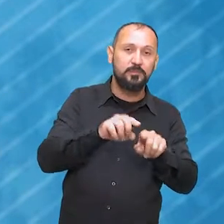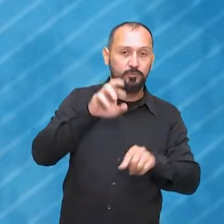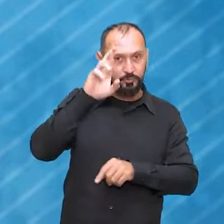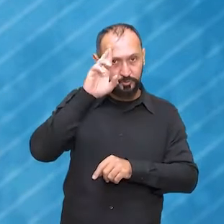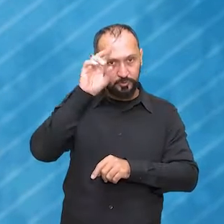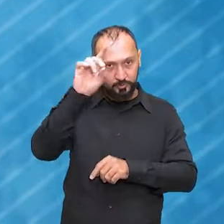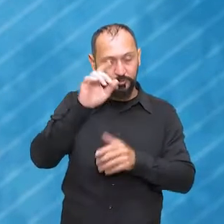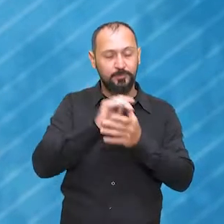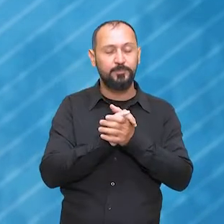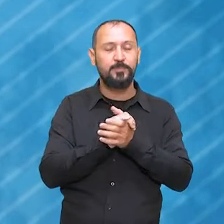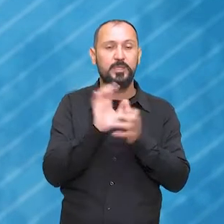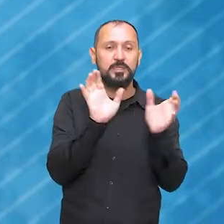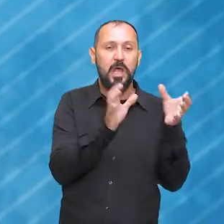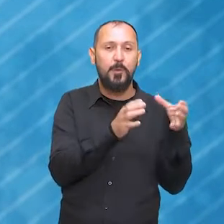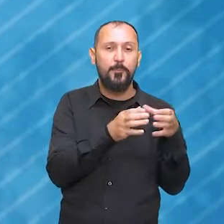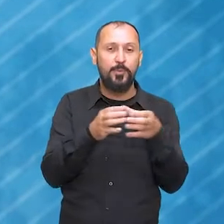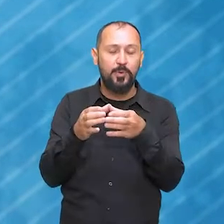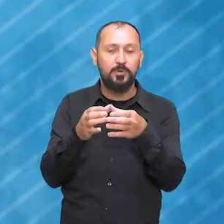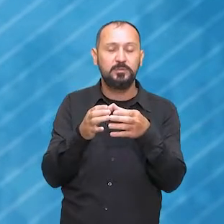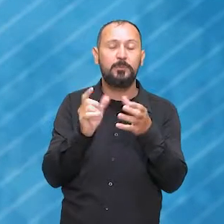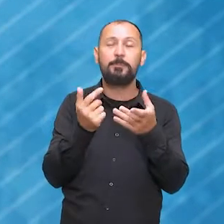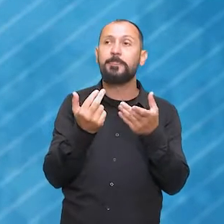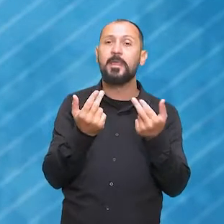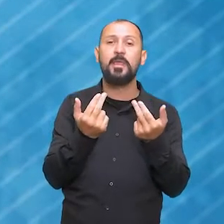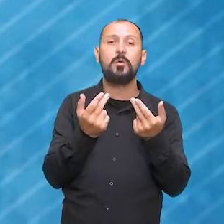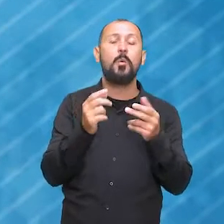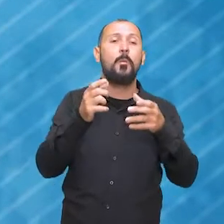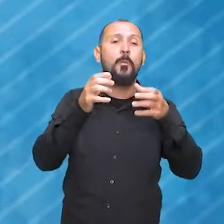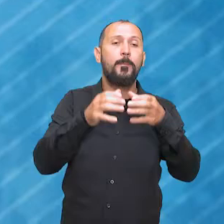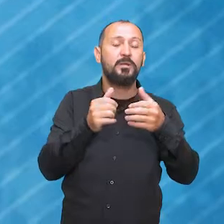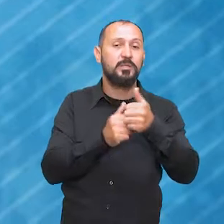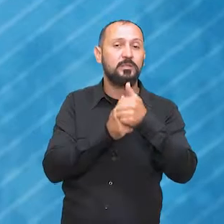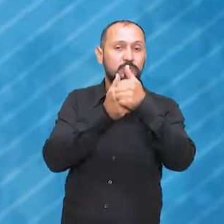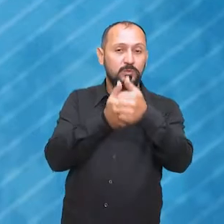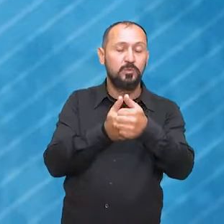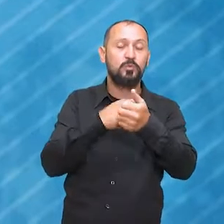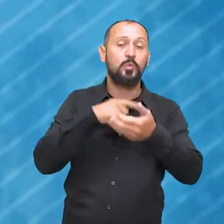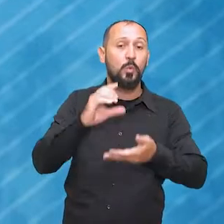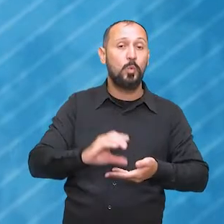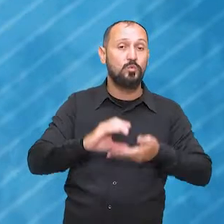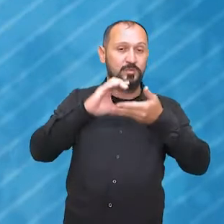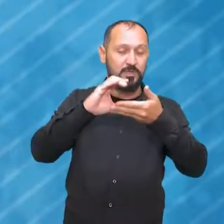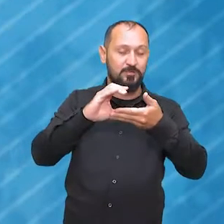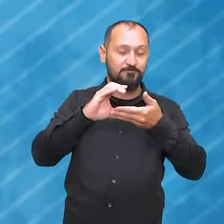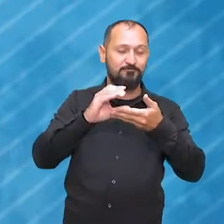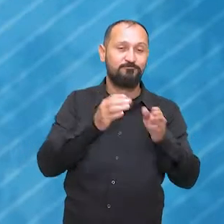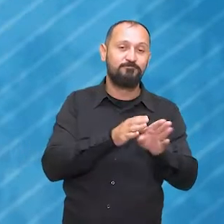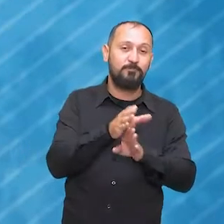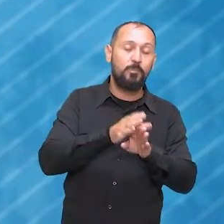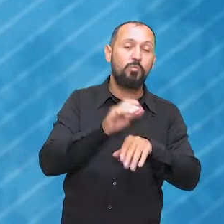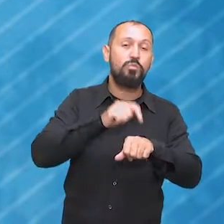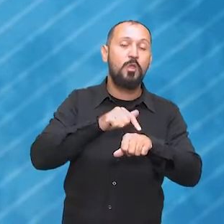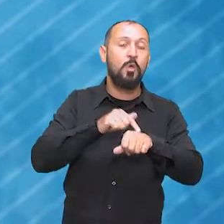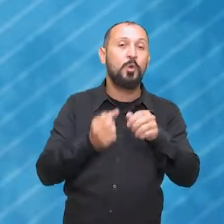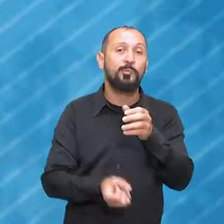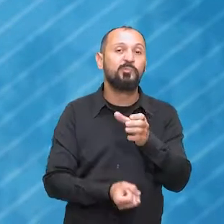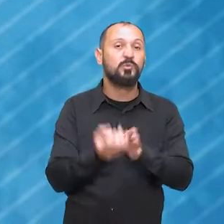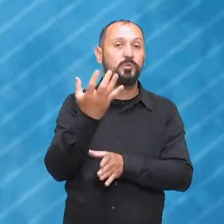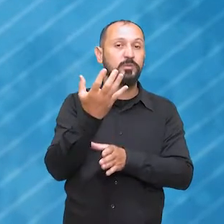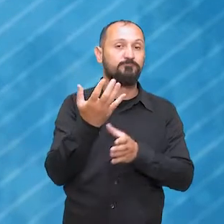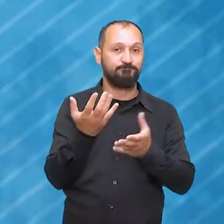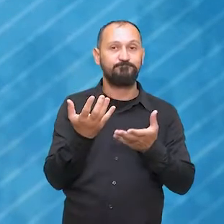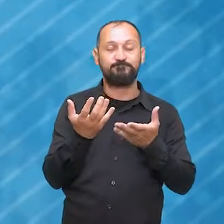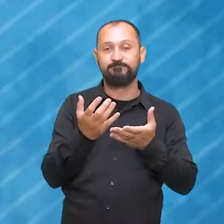diretores. Essas comissões, elas são órgãos de assessoramento do Conselho Seccional e quando de